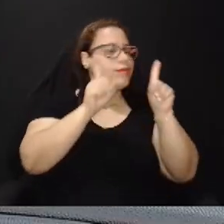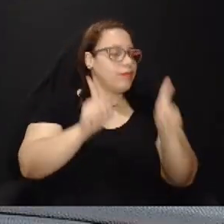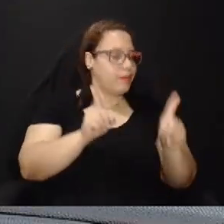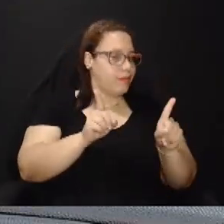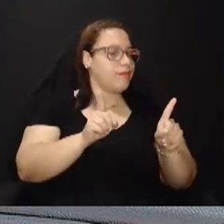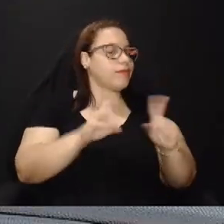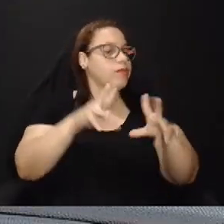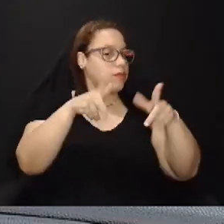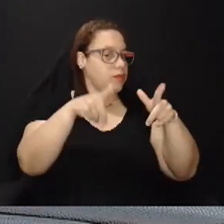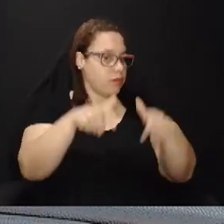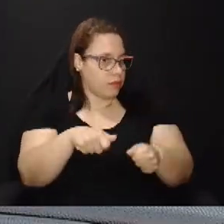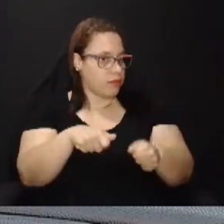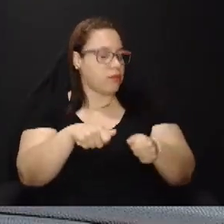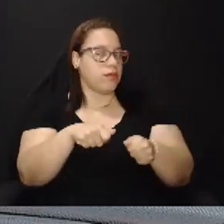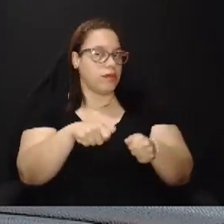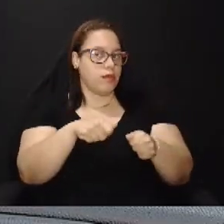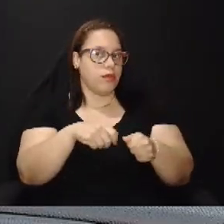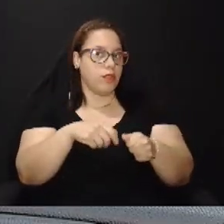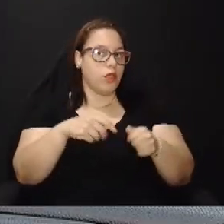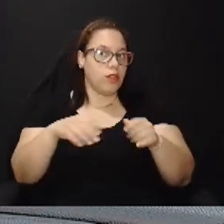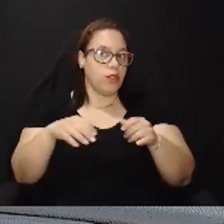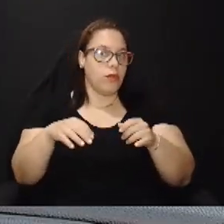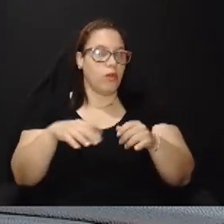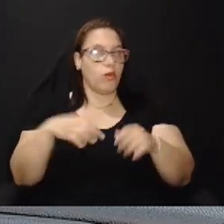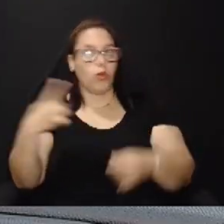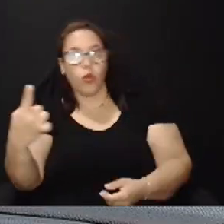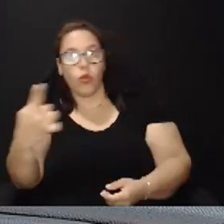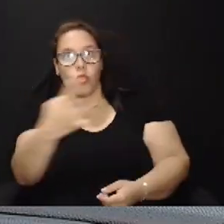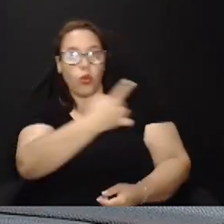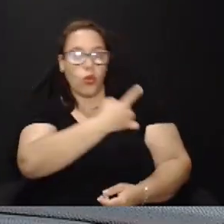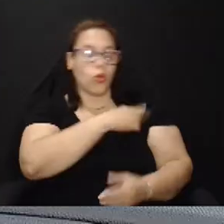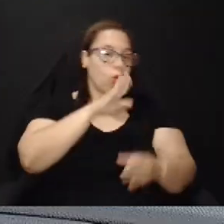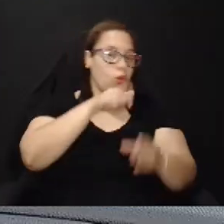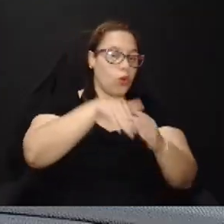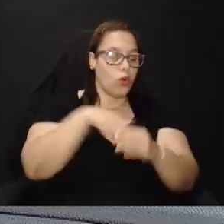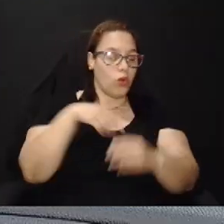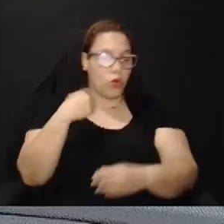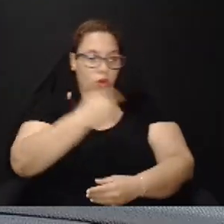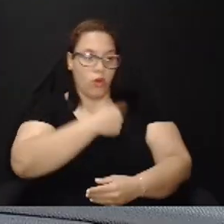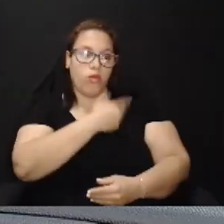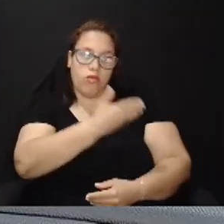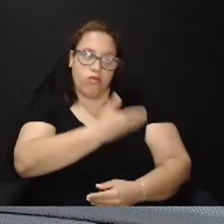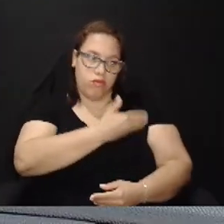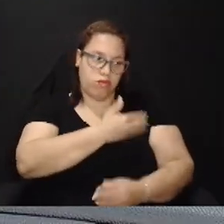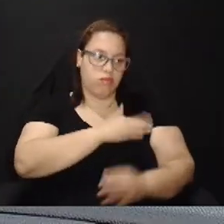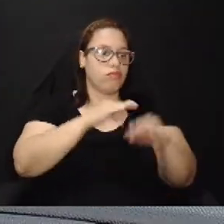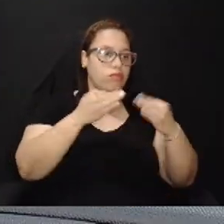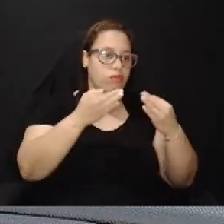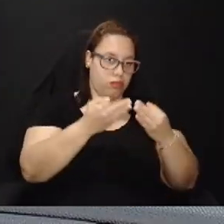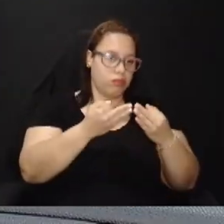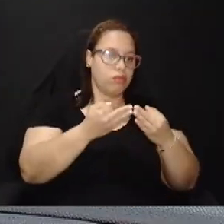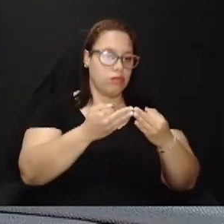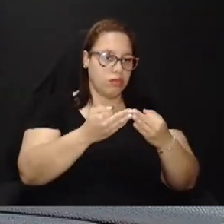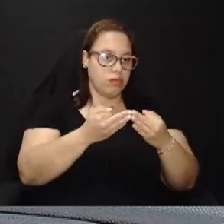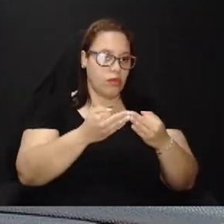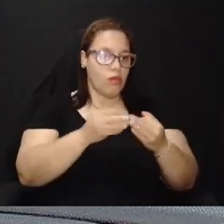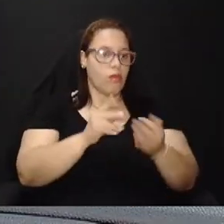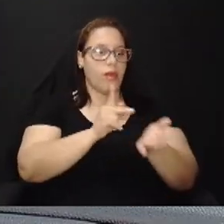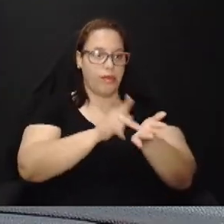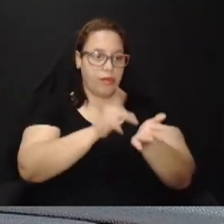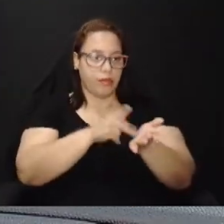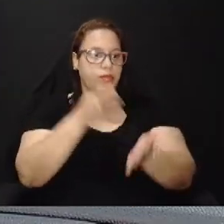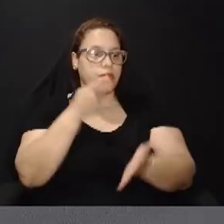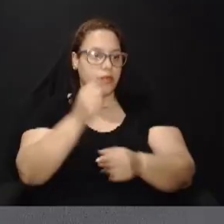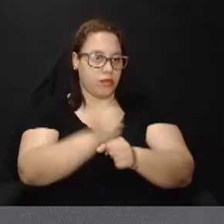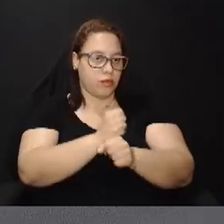me rodeiam, todos aqueles que votaram pra gente, todos os amigos, familiares, eles realmente têm dito que eu tenho ido muito bem